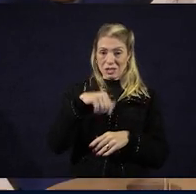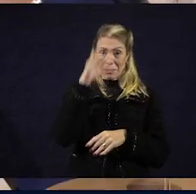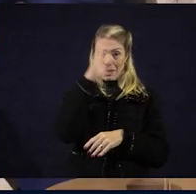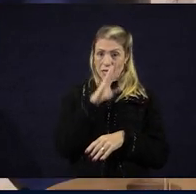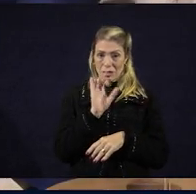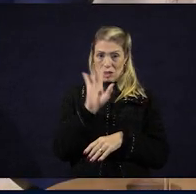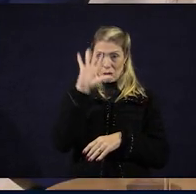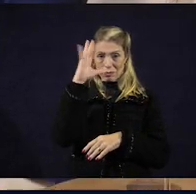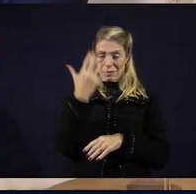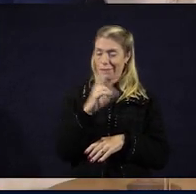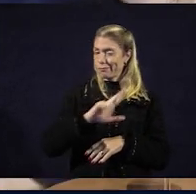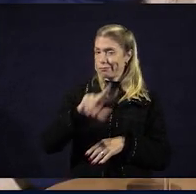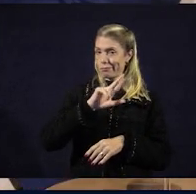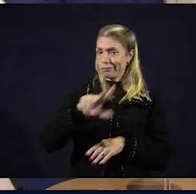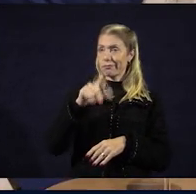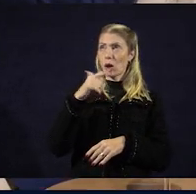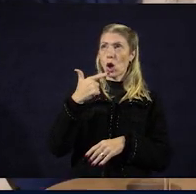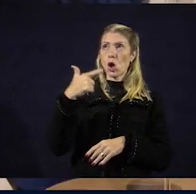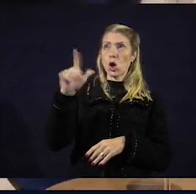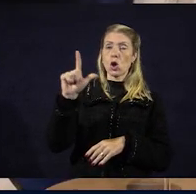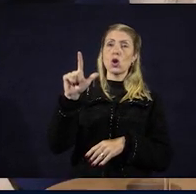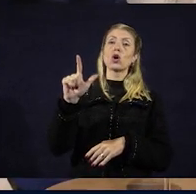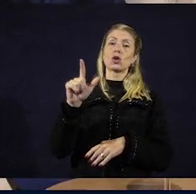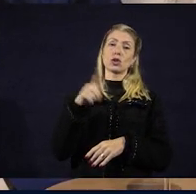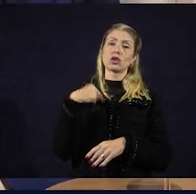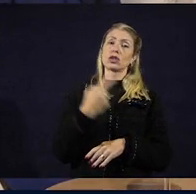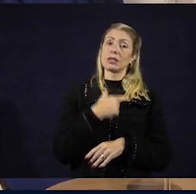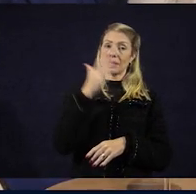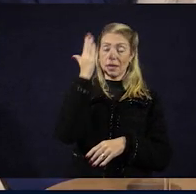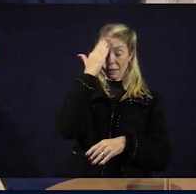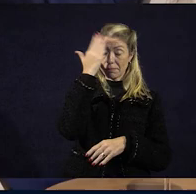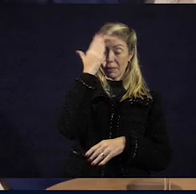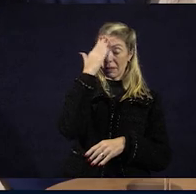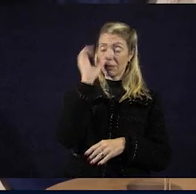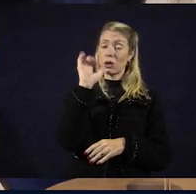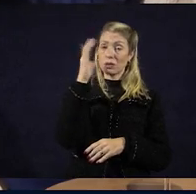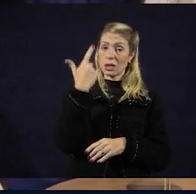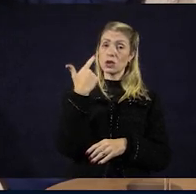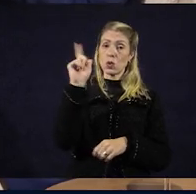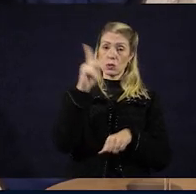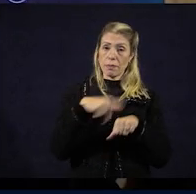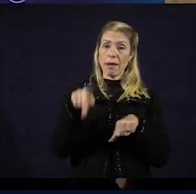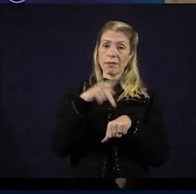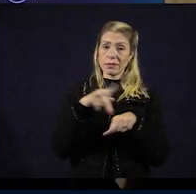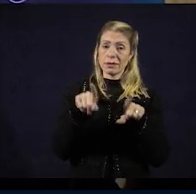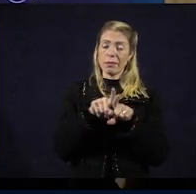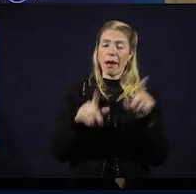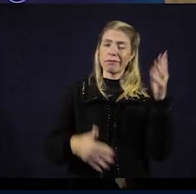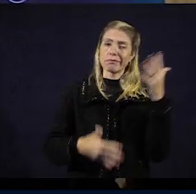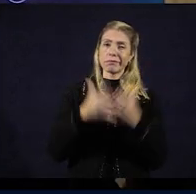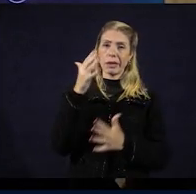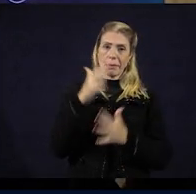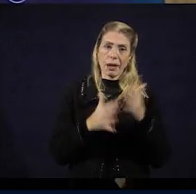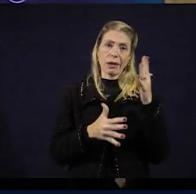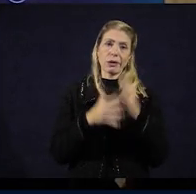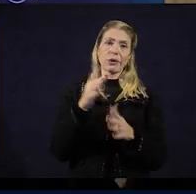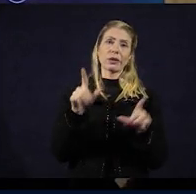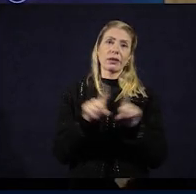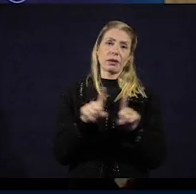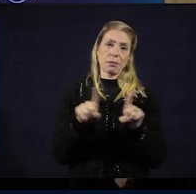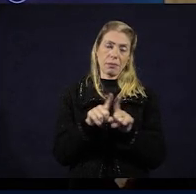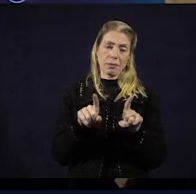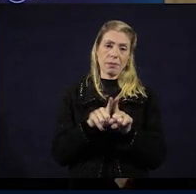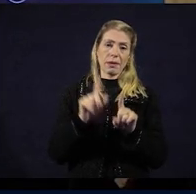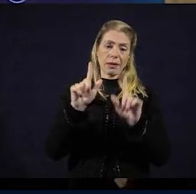Brasil nós temos um complexo às vezes de vira-lata Mas acontece por aí também então acho que essa atrapalhou um pouco a ação do